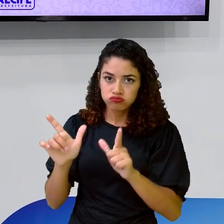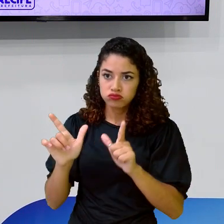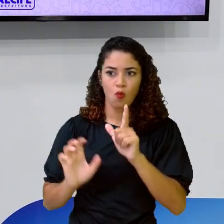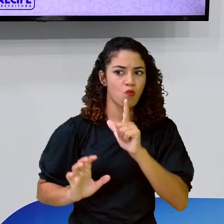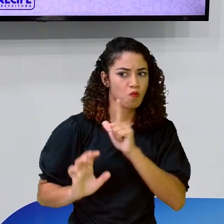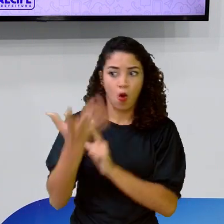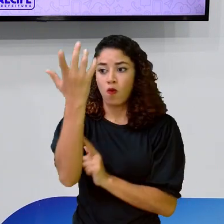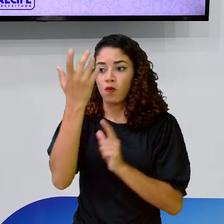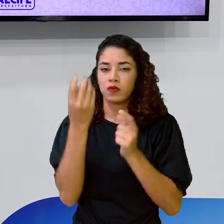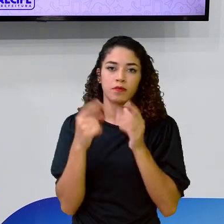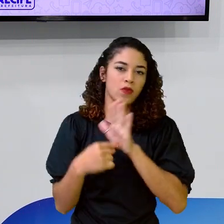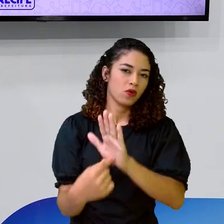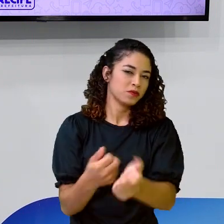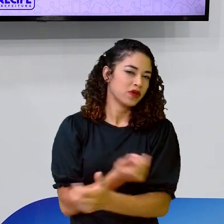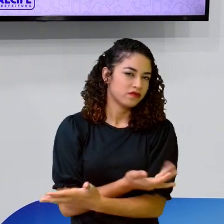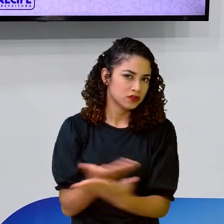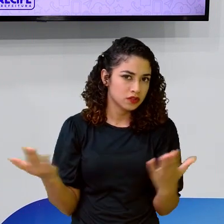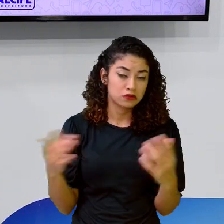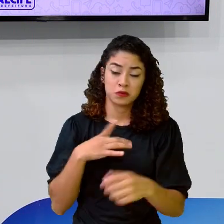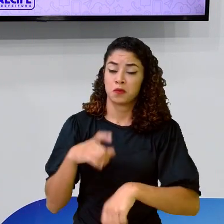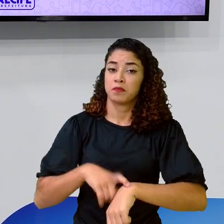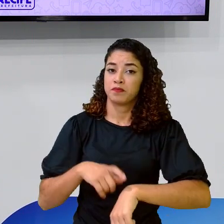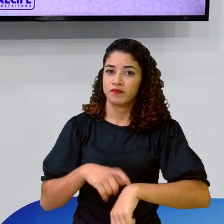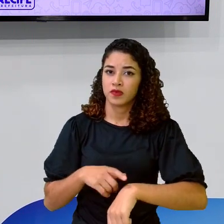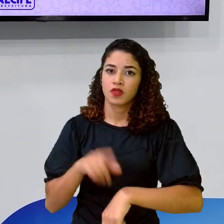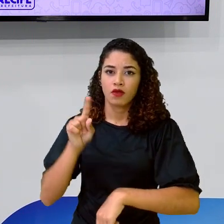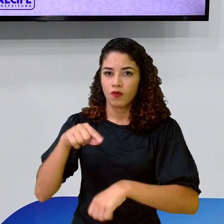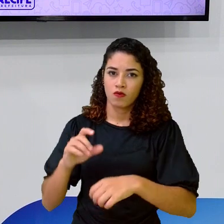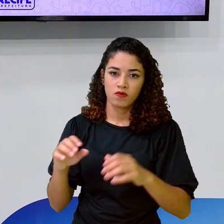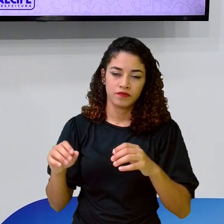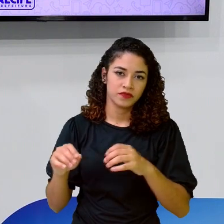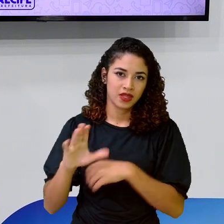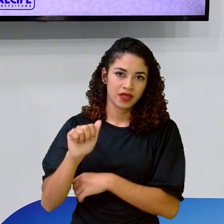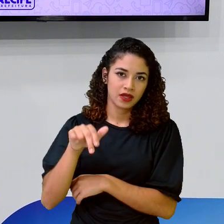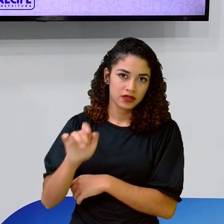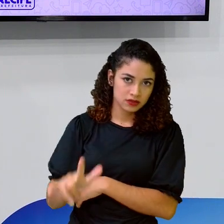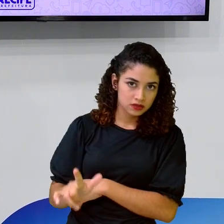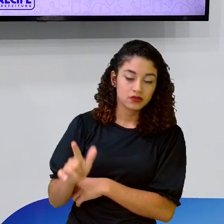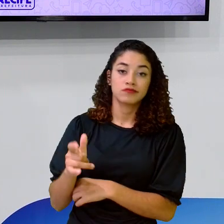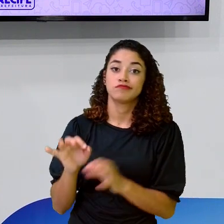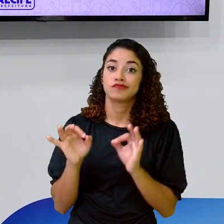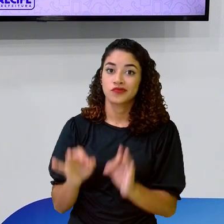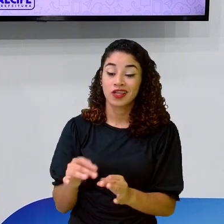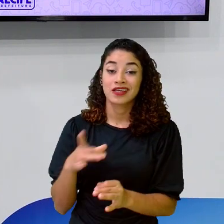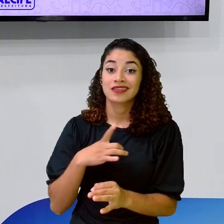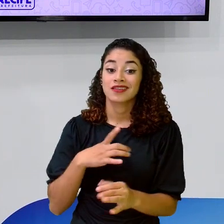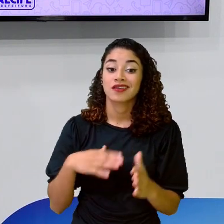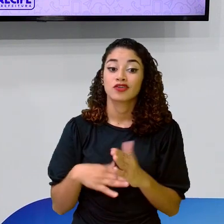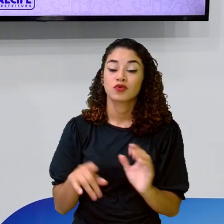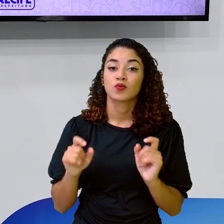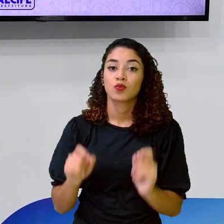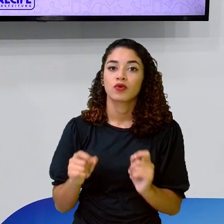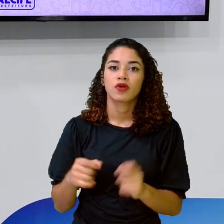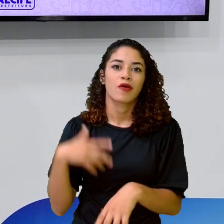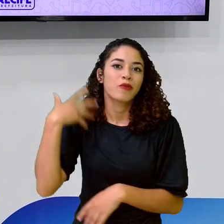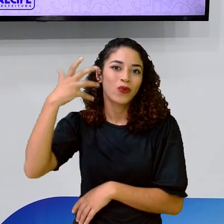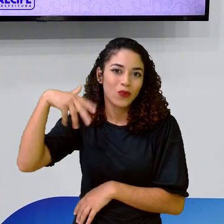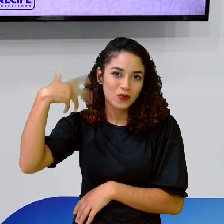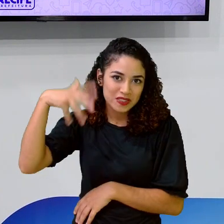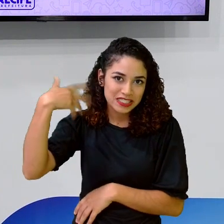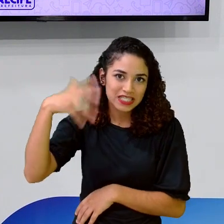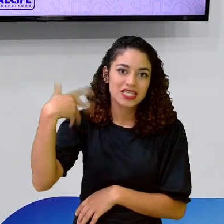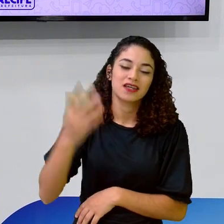sim, existe um, que é de um canal específico, ele tem até uma trilha sonora, não é? Que você,